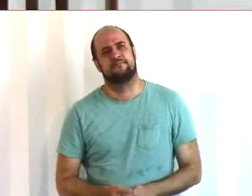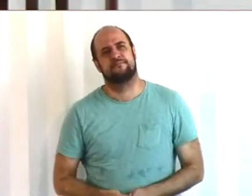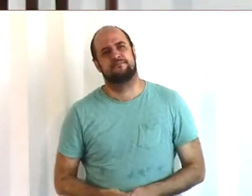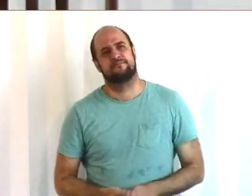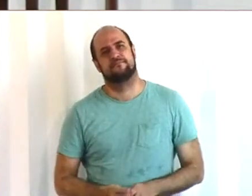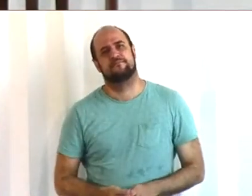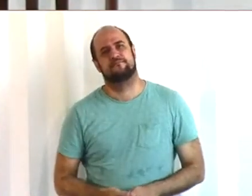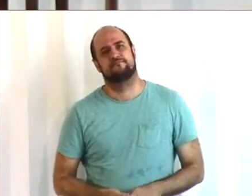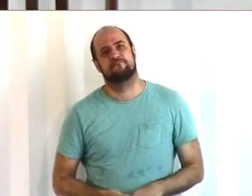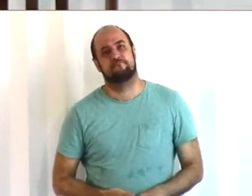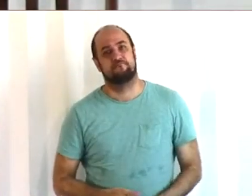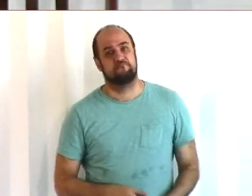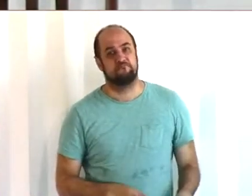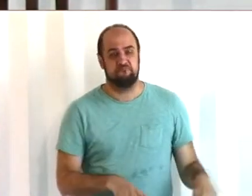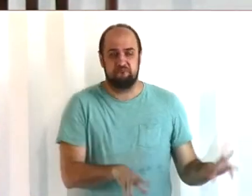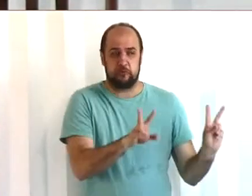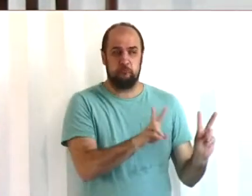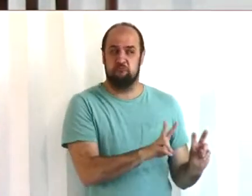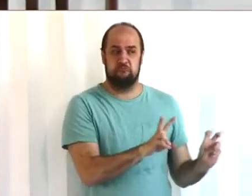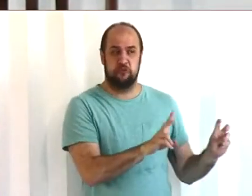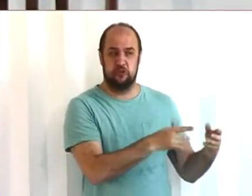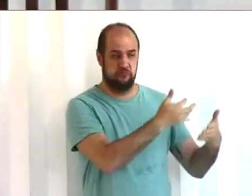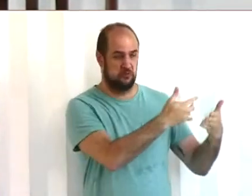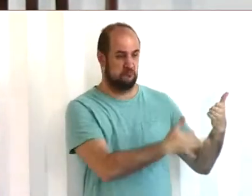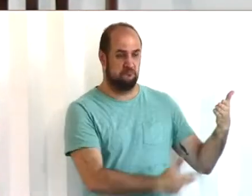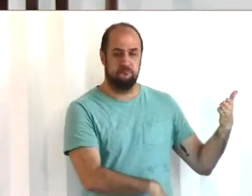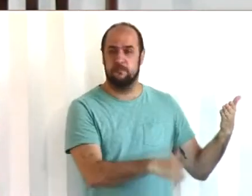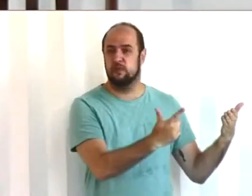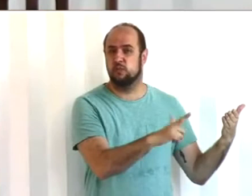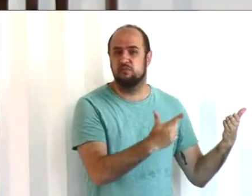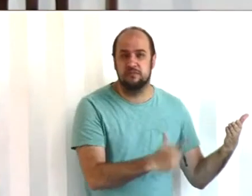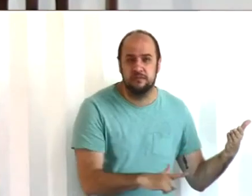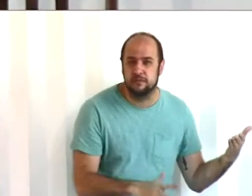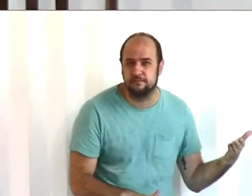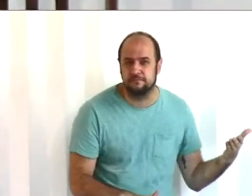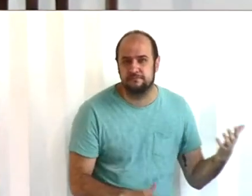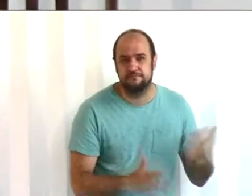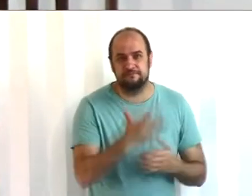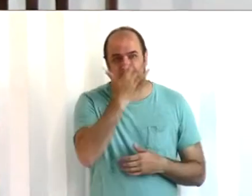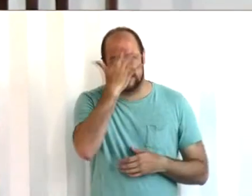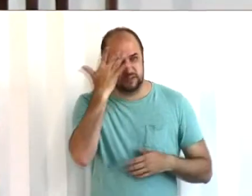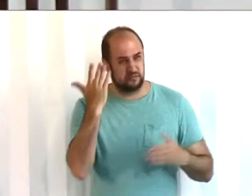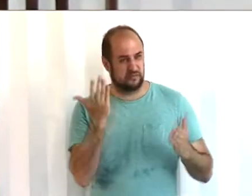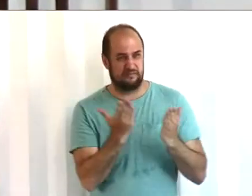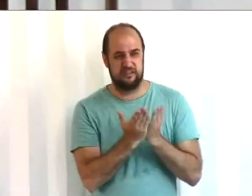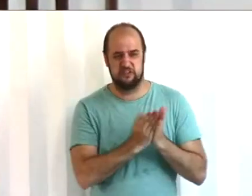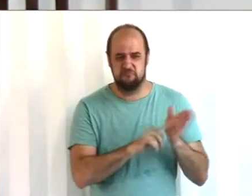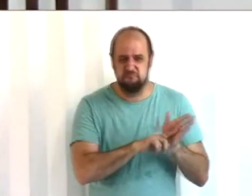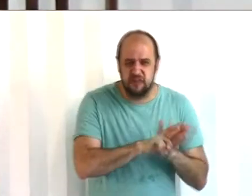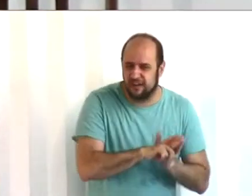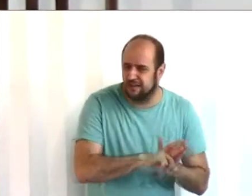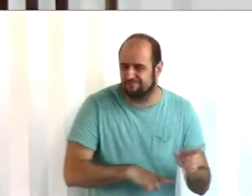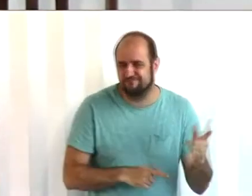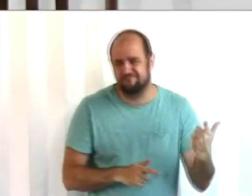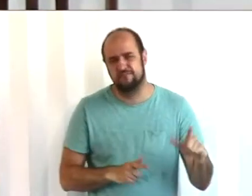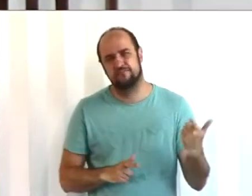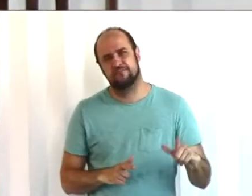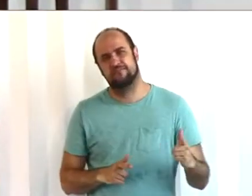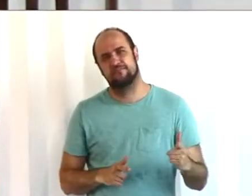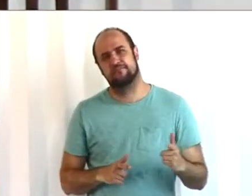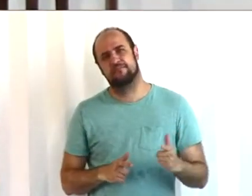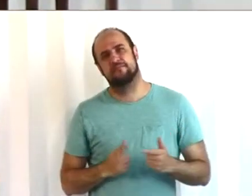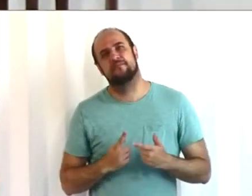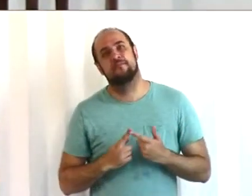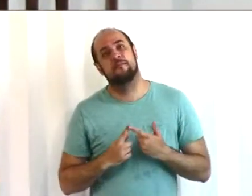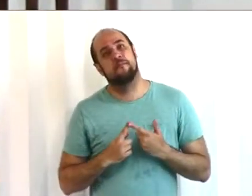Não é procurado entre os gentios, não é procurado entre a maioria dos evangélicos, mas eu gostaria